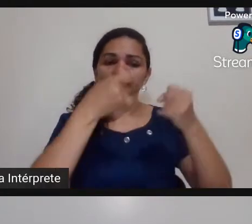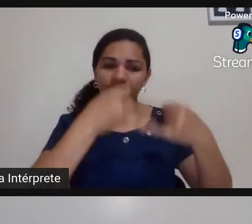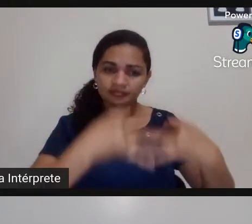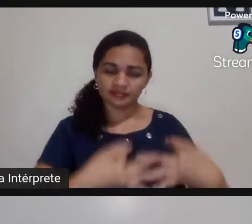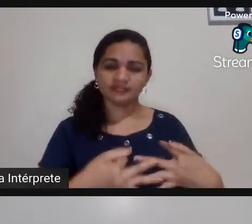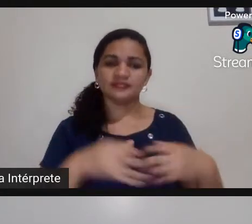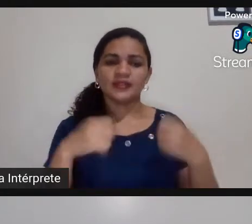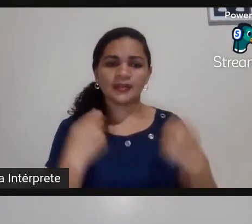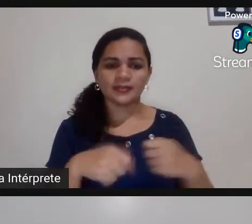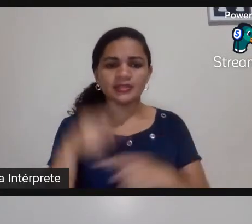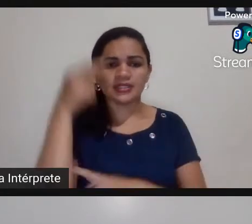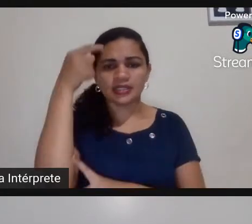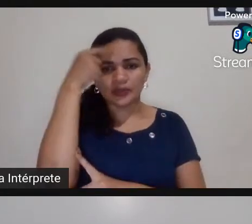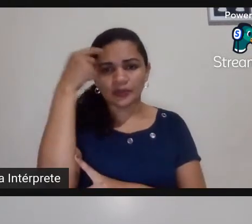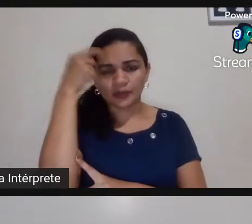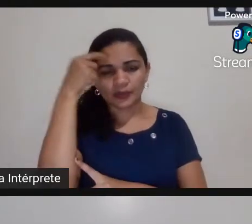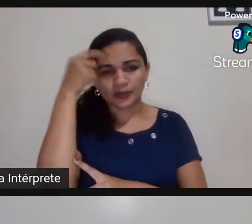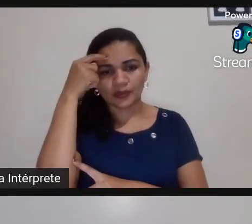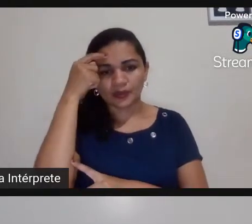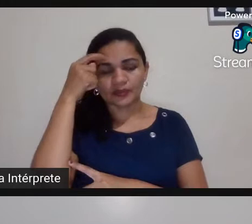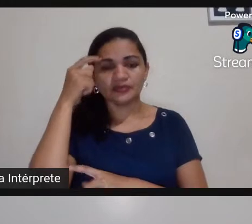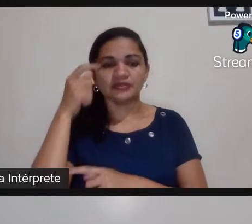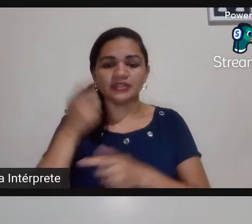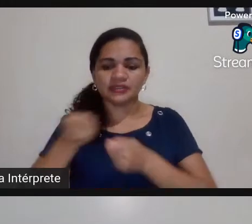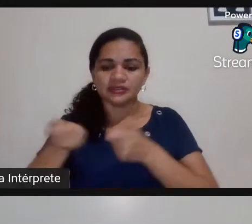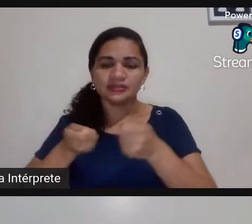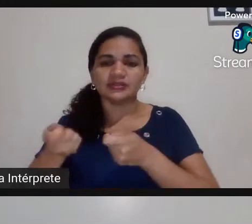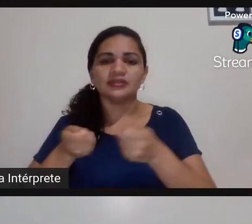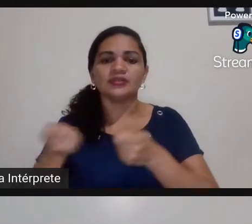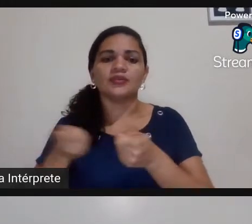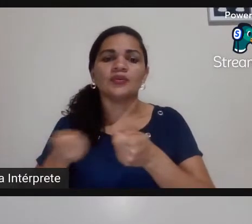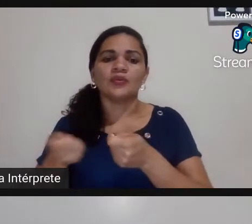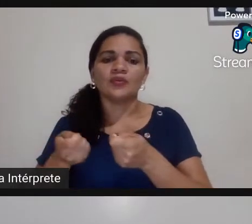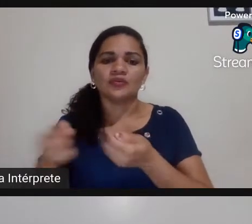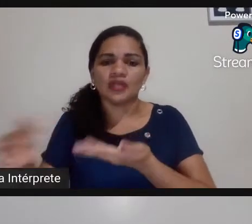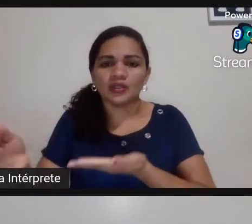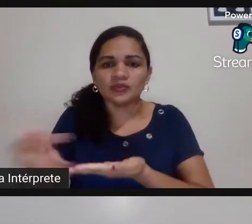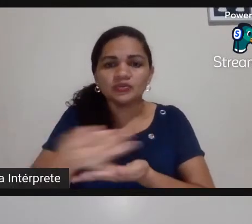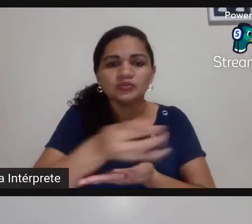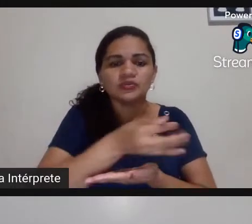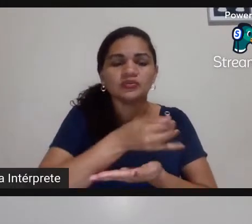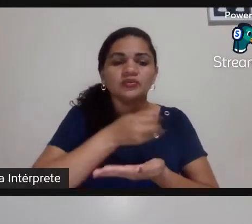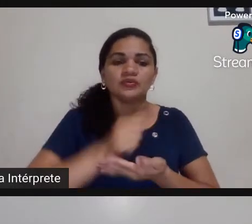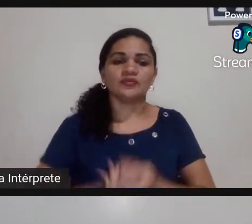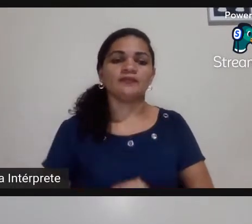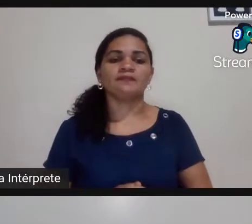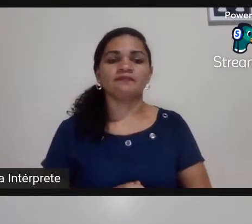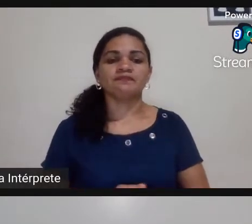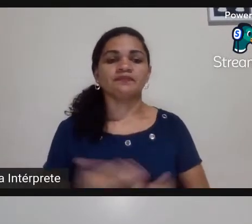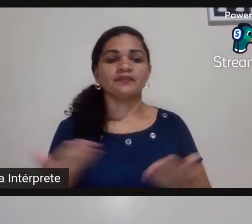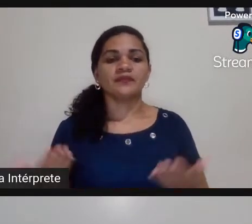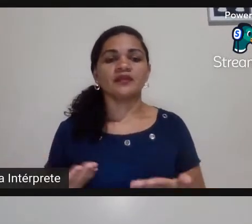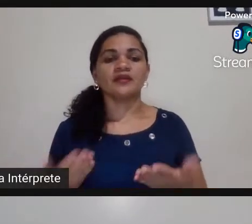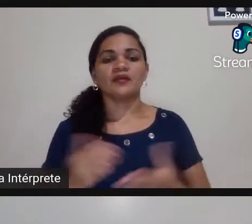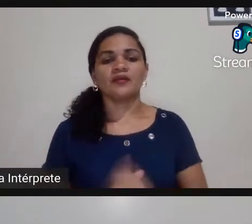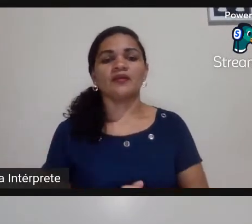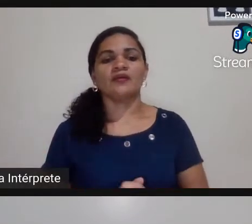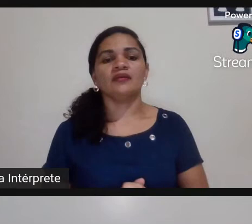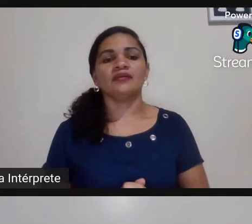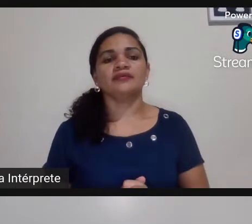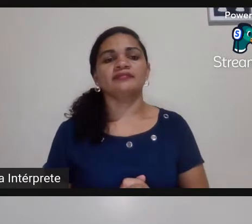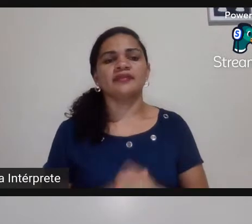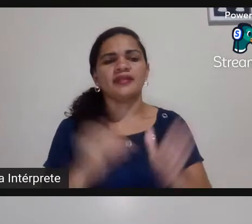muito implementado é no plano das políticas públicas é mas agora falando um pouco Diego é de